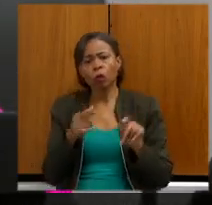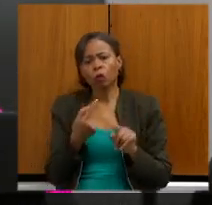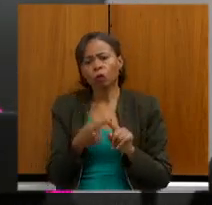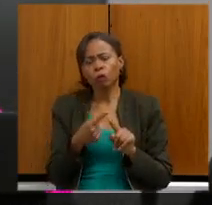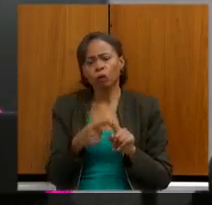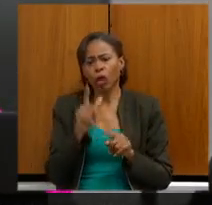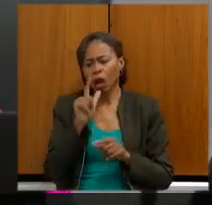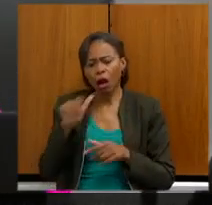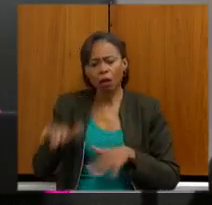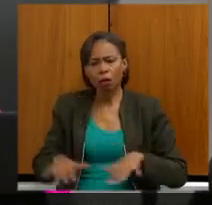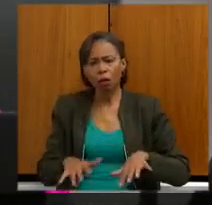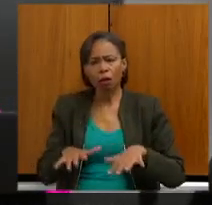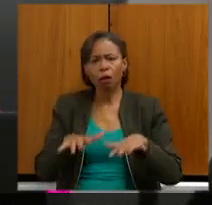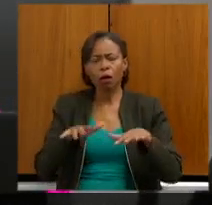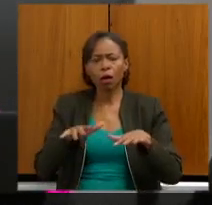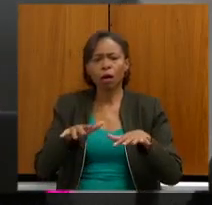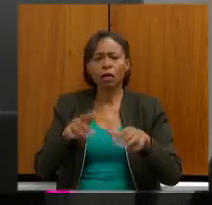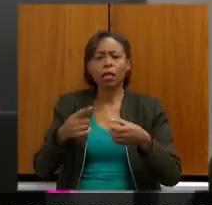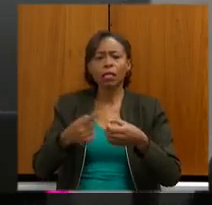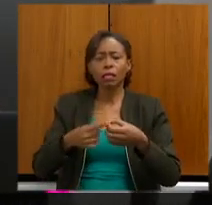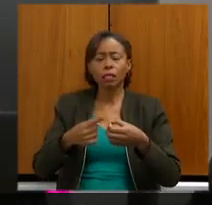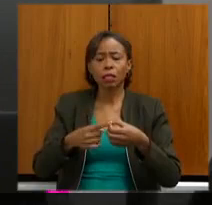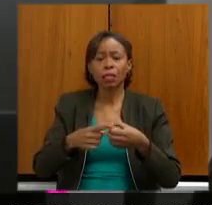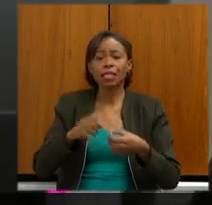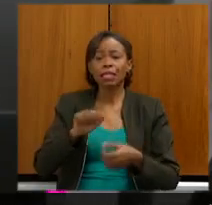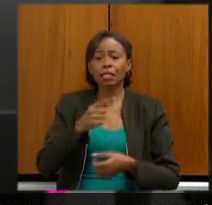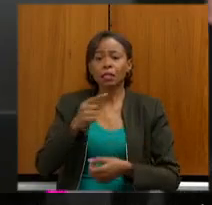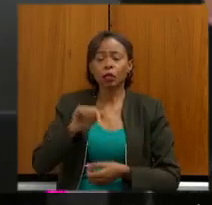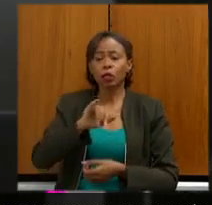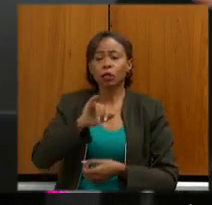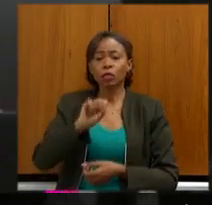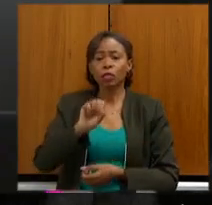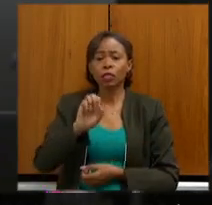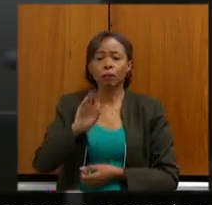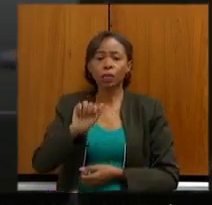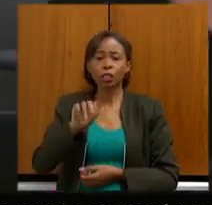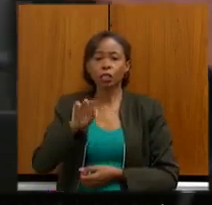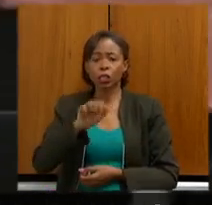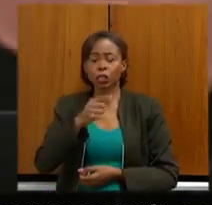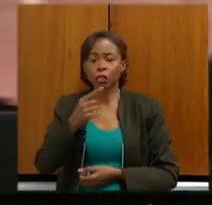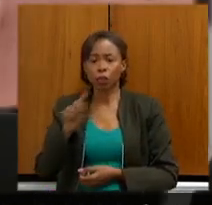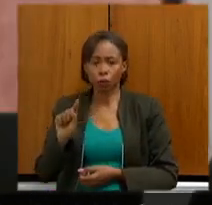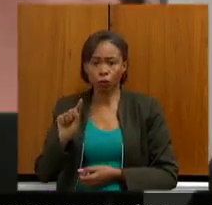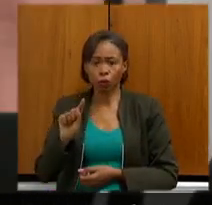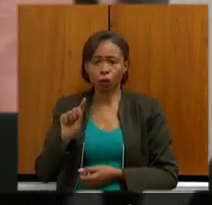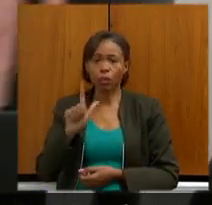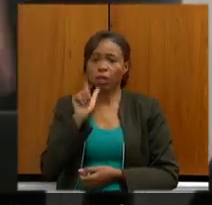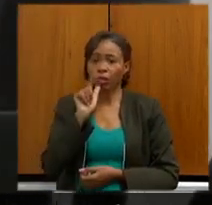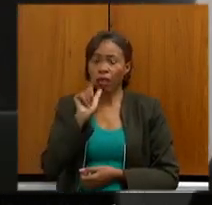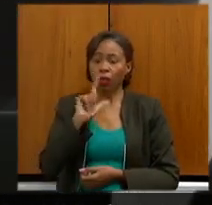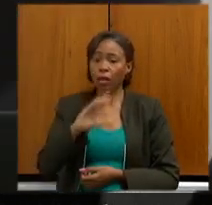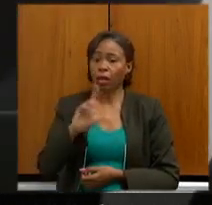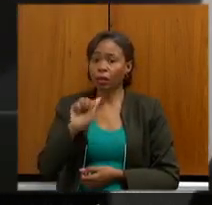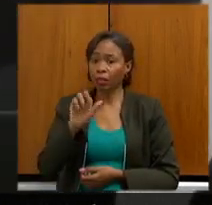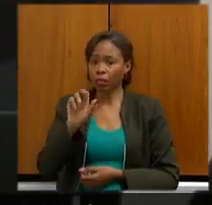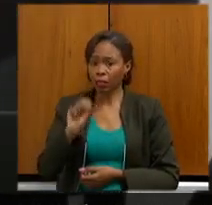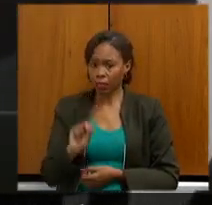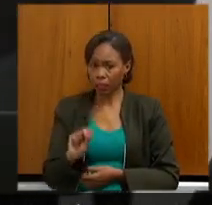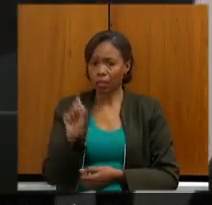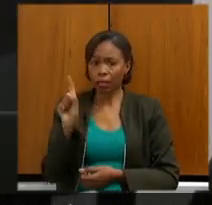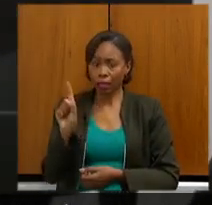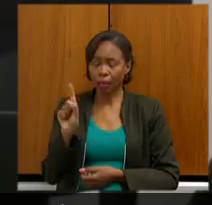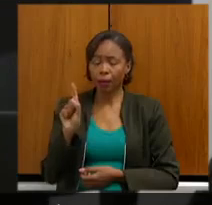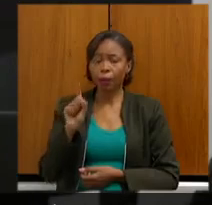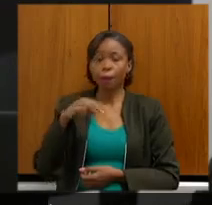o alagamento da comunidade São Sebastião das Águas Claras e macaco e Oito de Janeiro e como seu